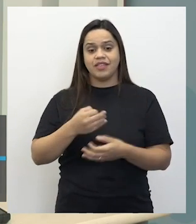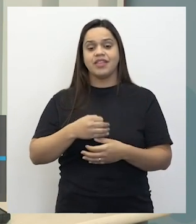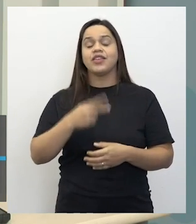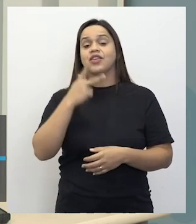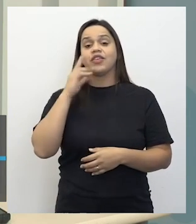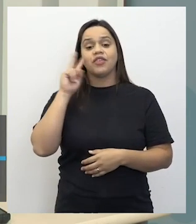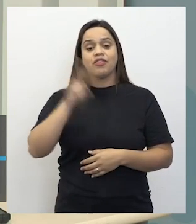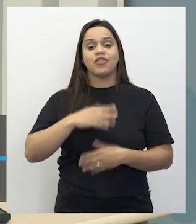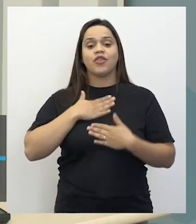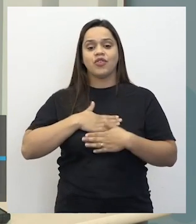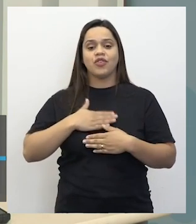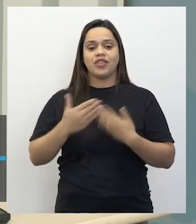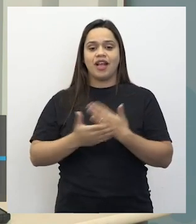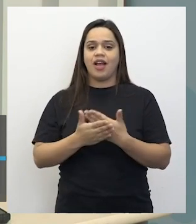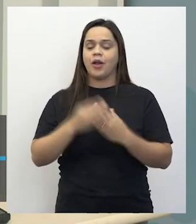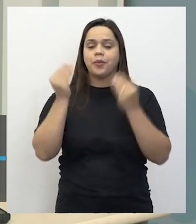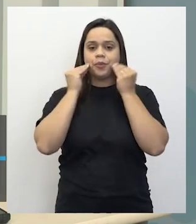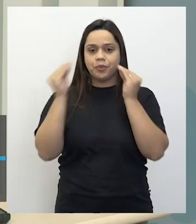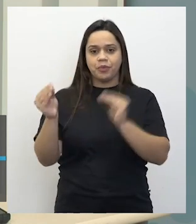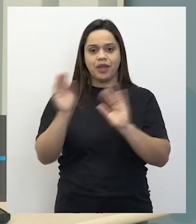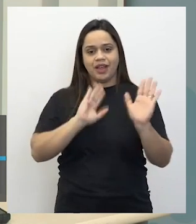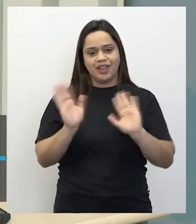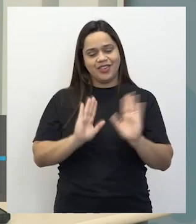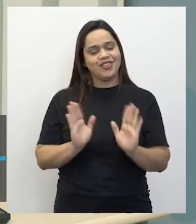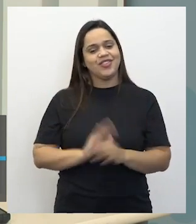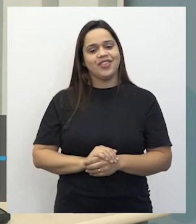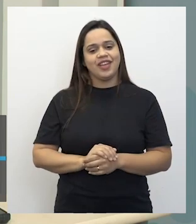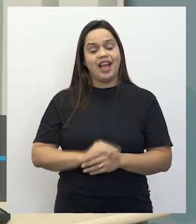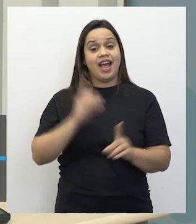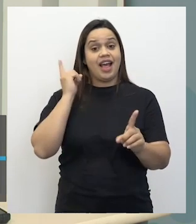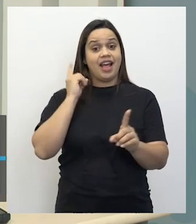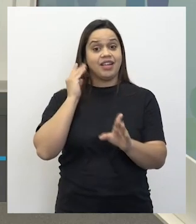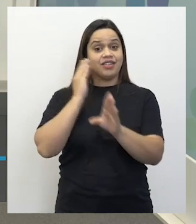da aula. Então, beijo, beijo, beijo. Até